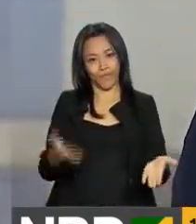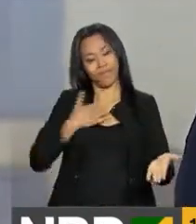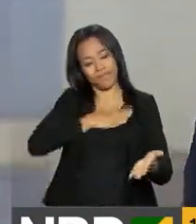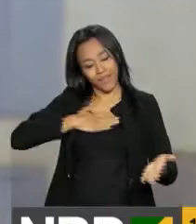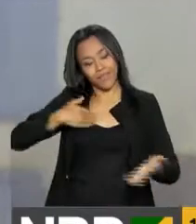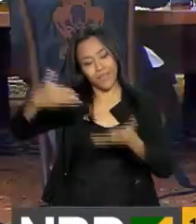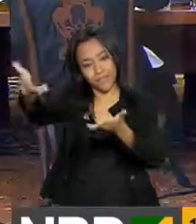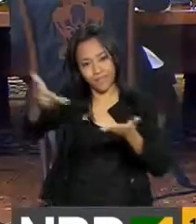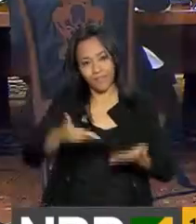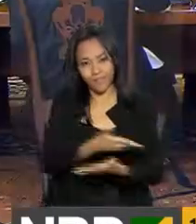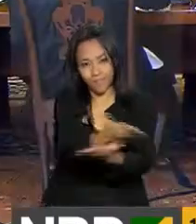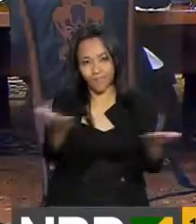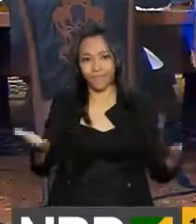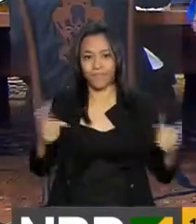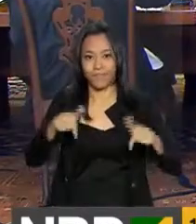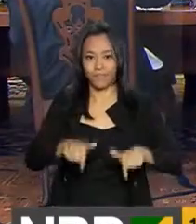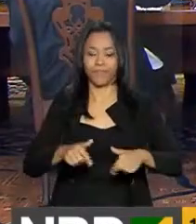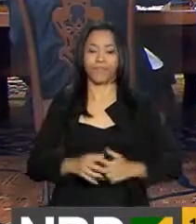em tê-los aqui.